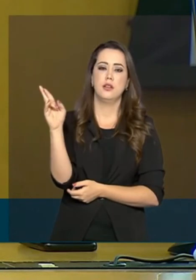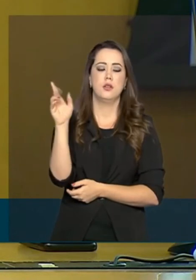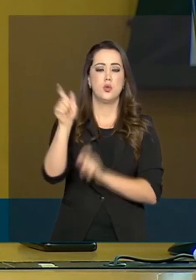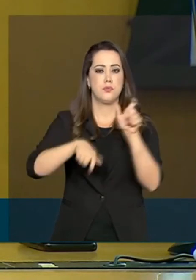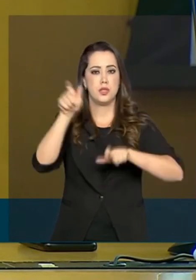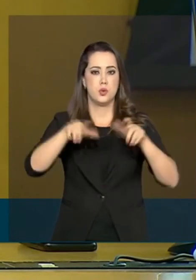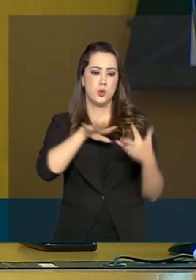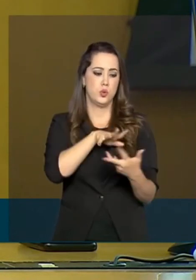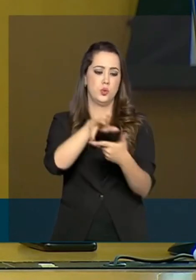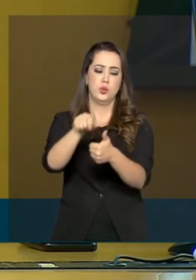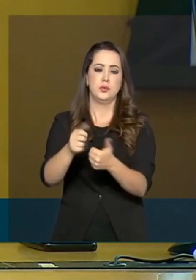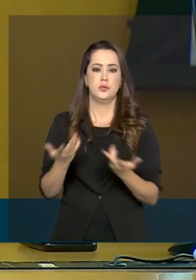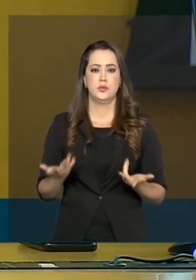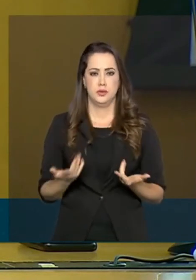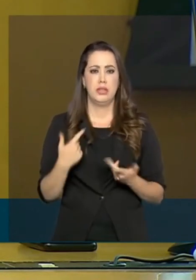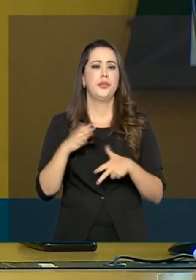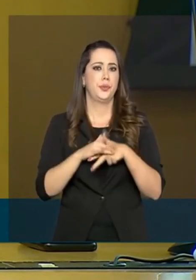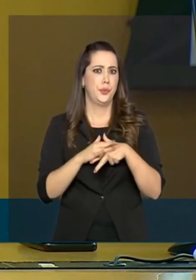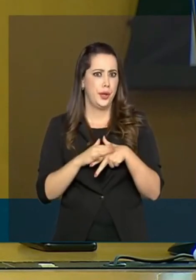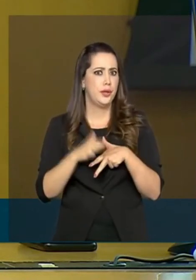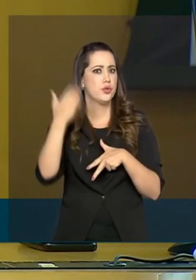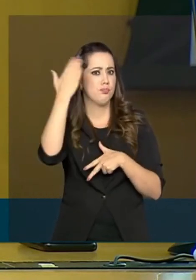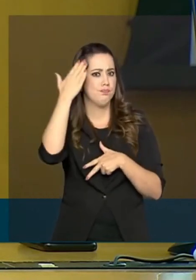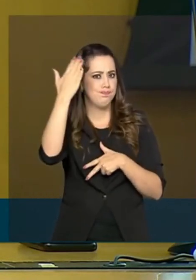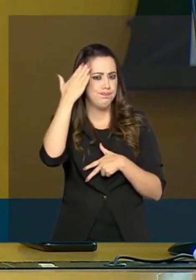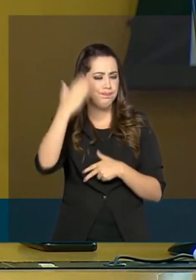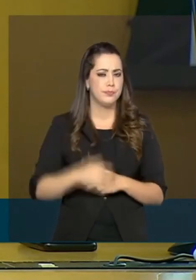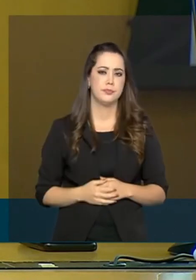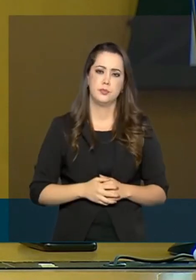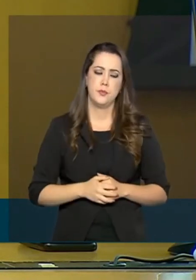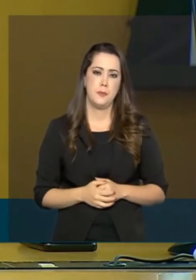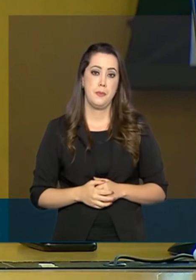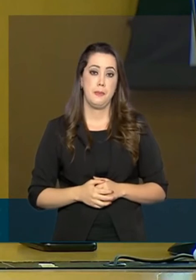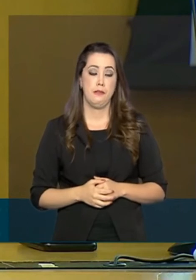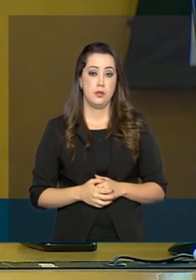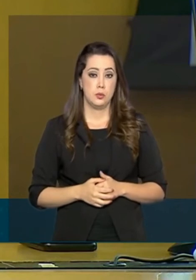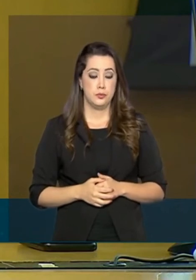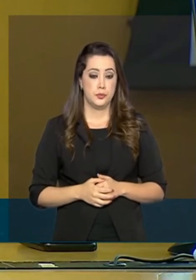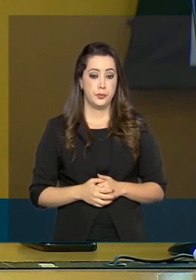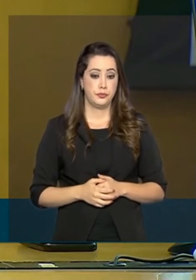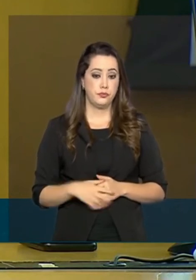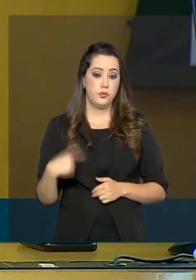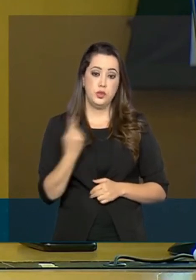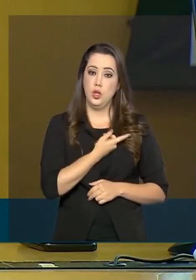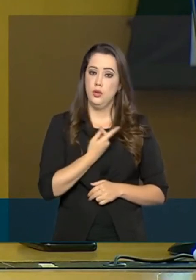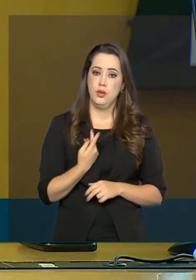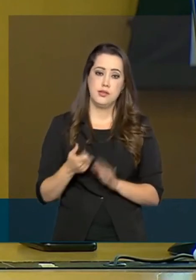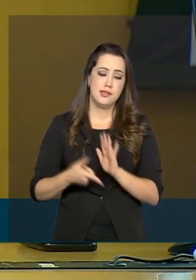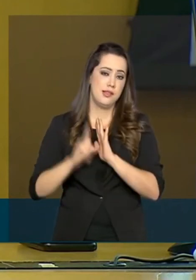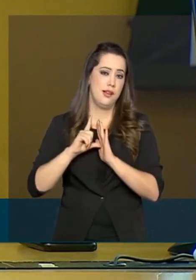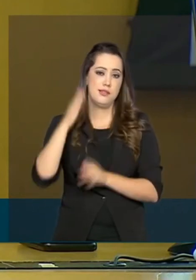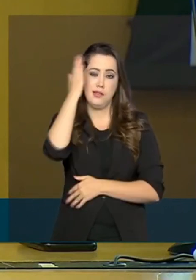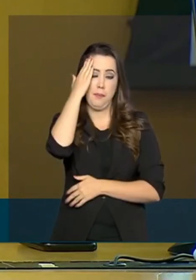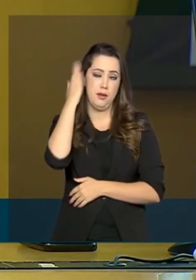no mundo acometidas com algum tipo de doença mental, nós buscamos antes,